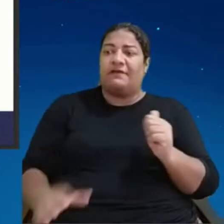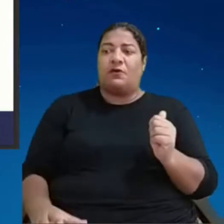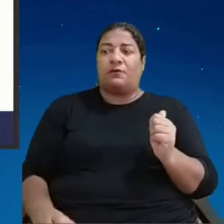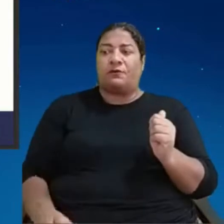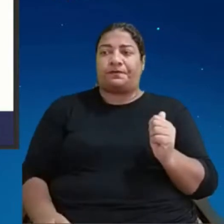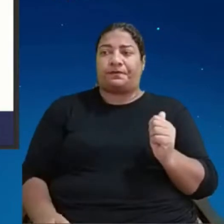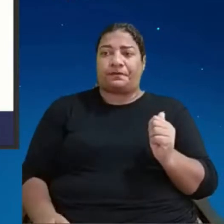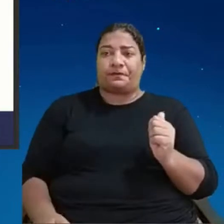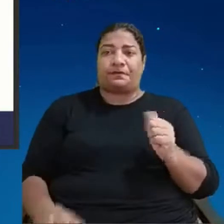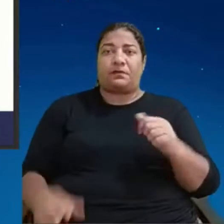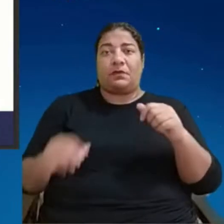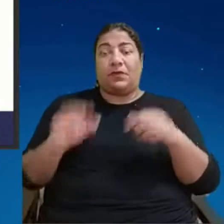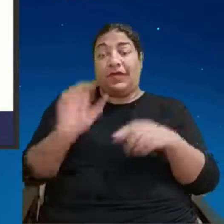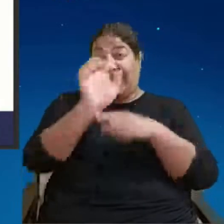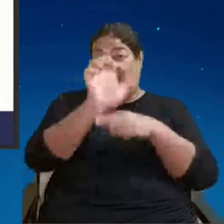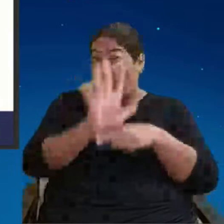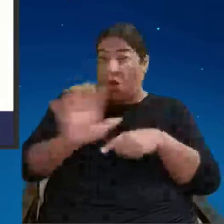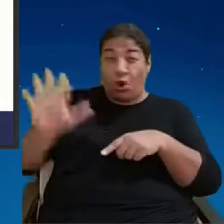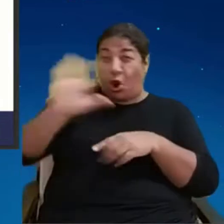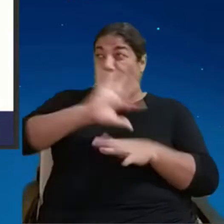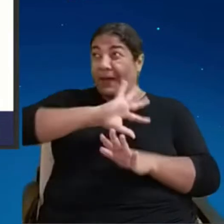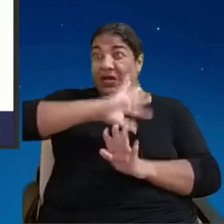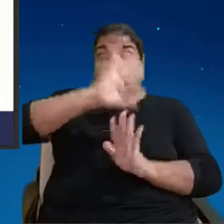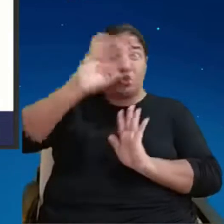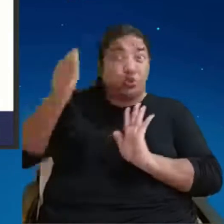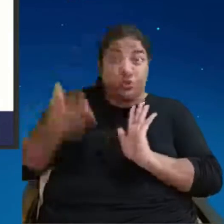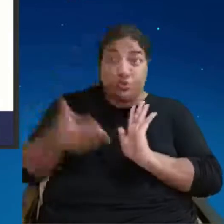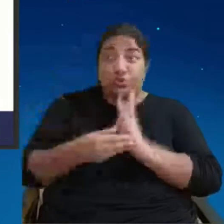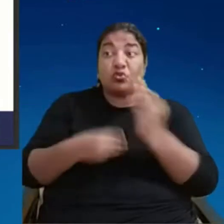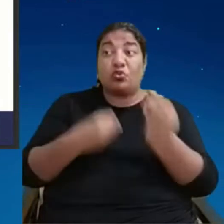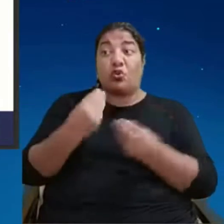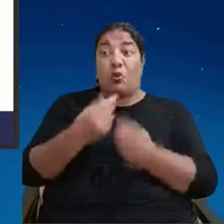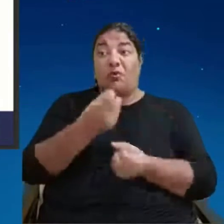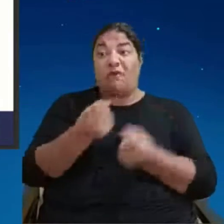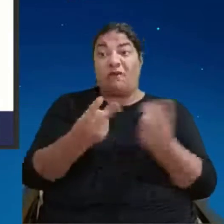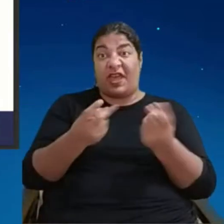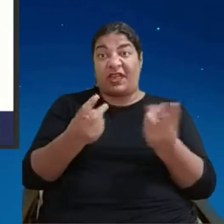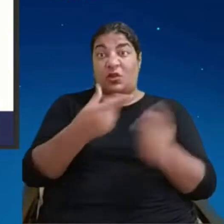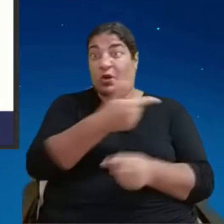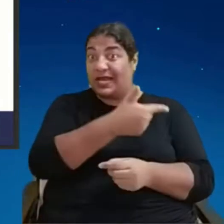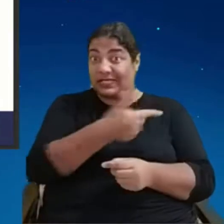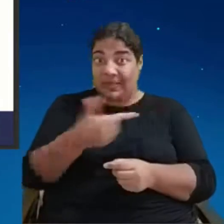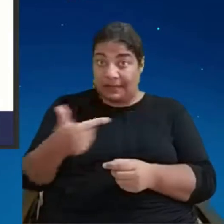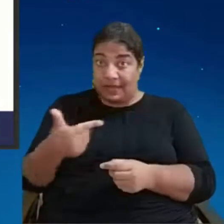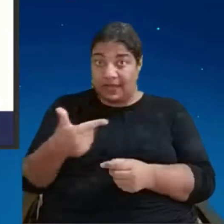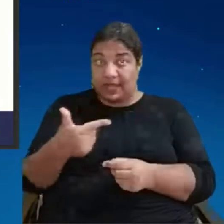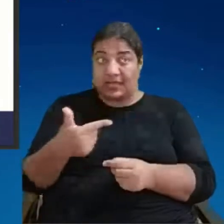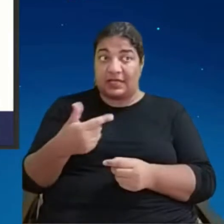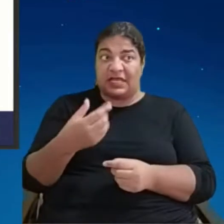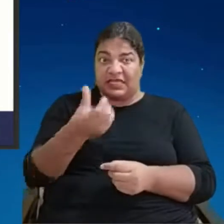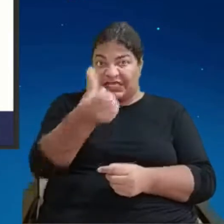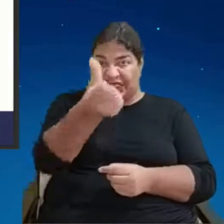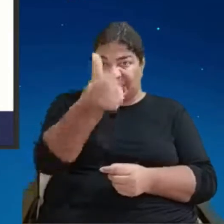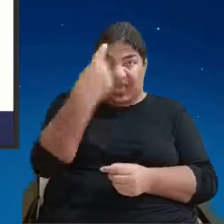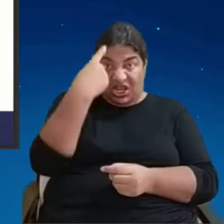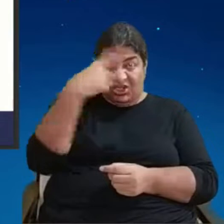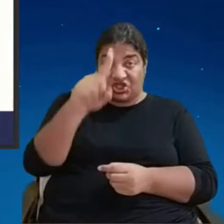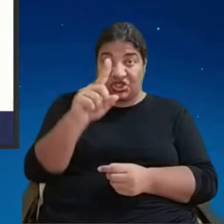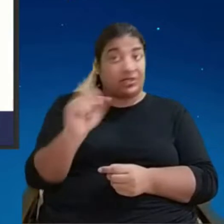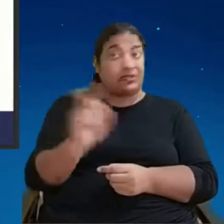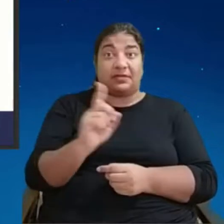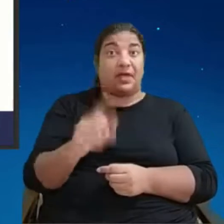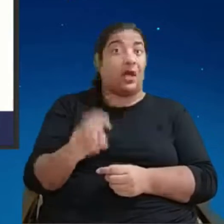Europa toda, né, a semana do vendedor não é uma semana de 6 dias, é uma semana de 5 por